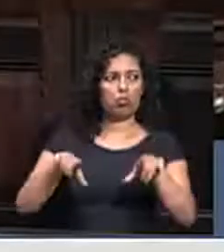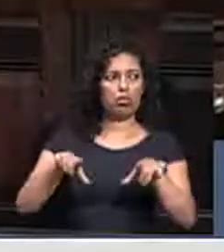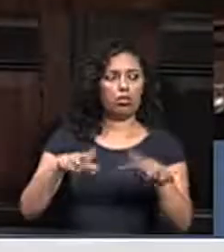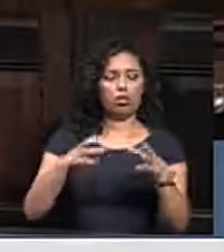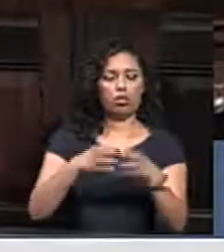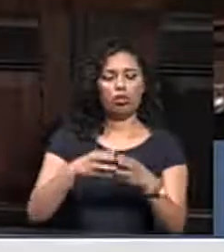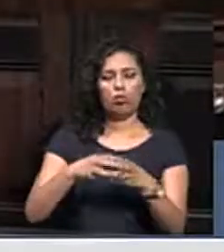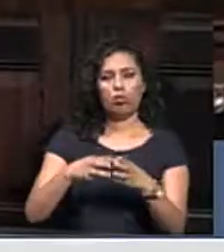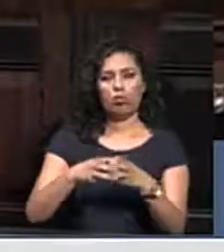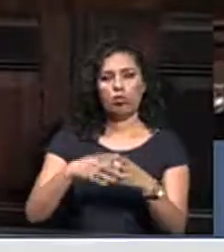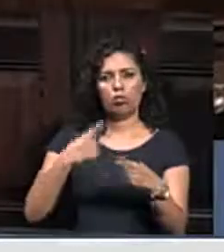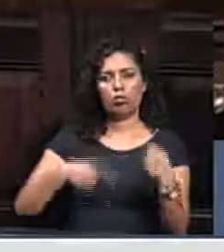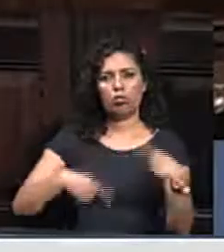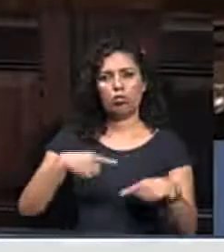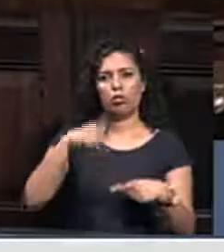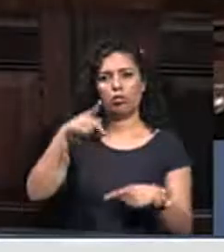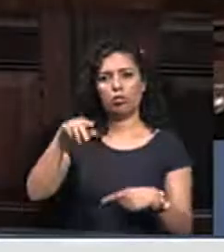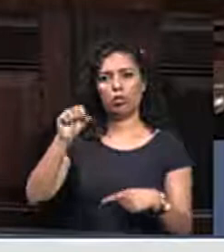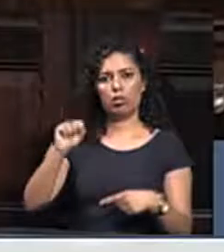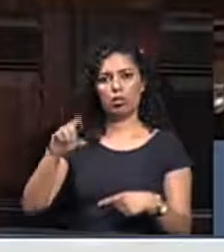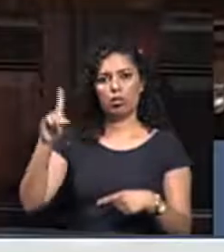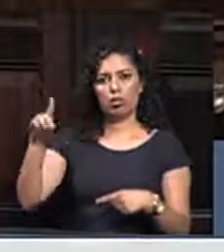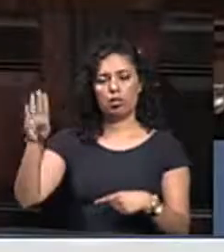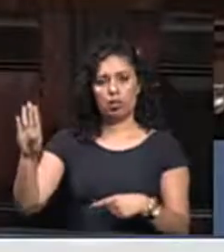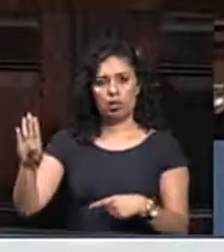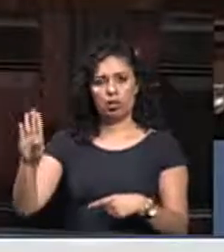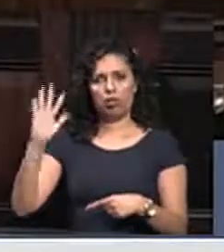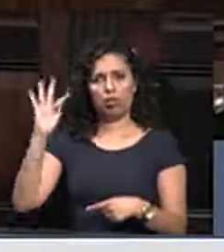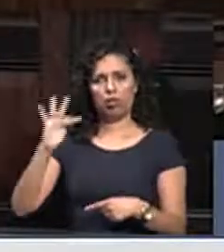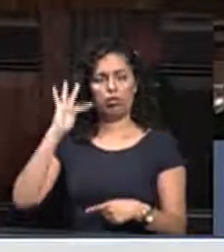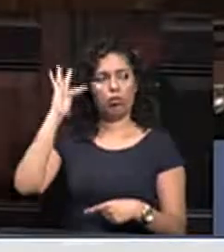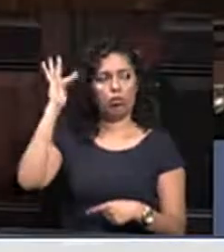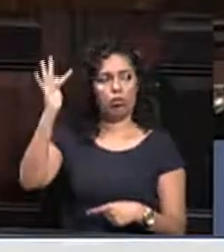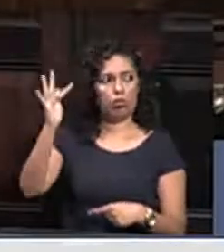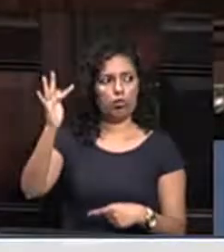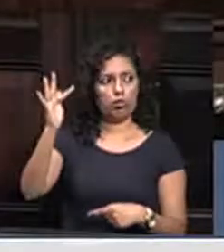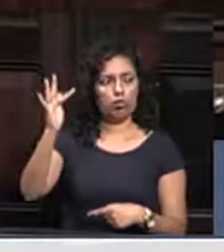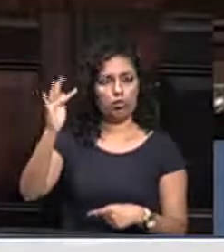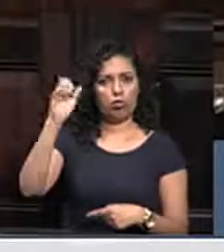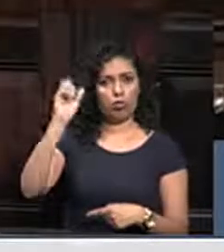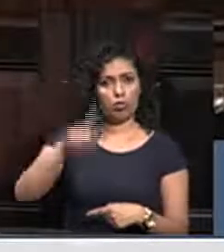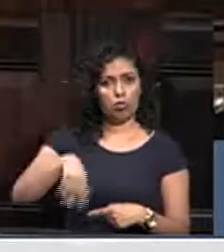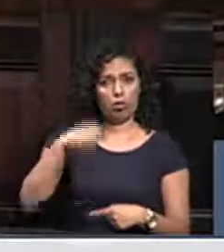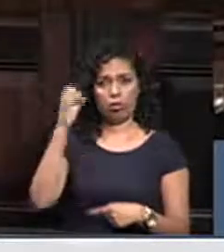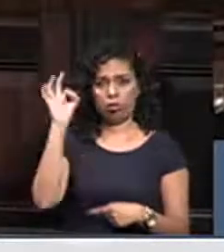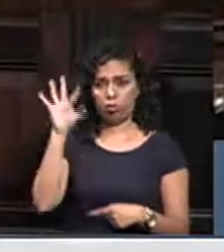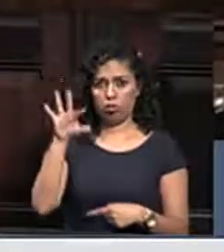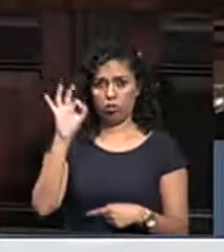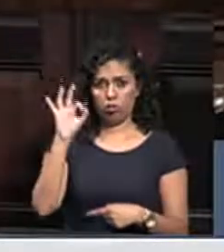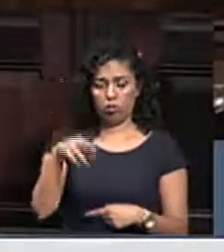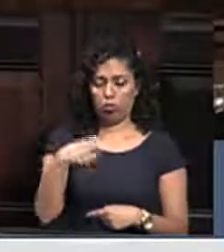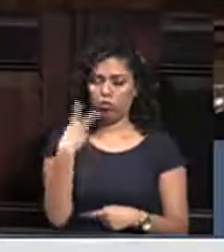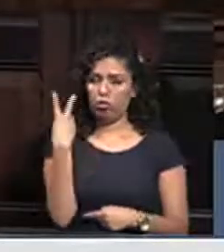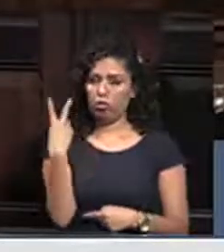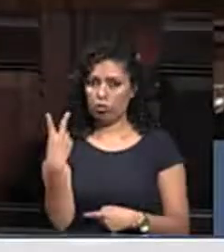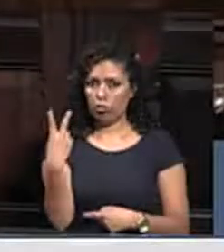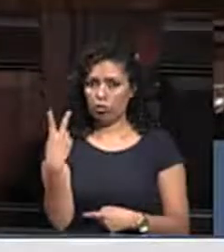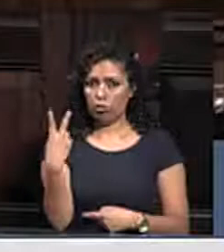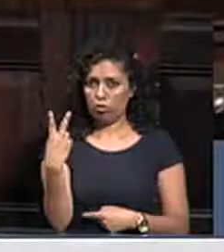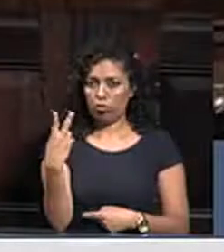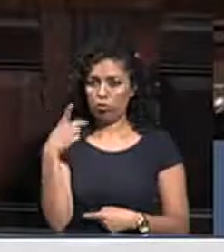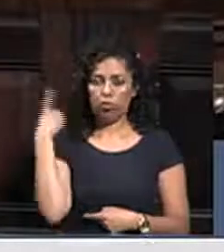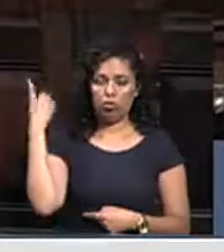do PSDB, futura, composta apenas de 2